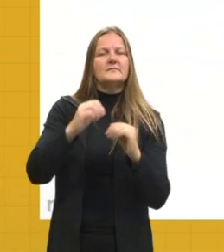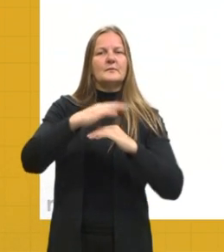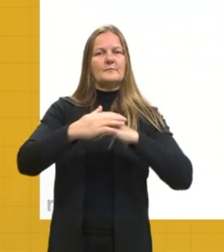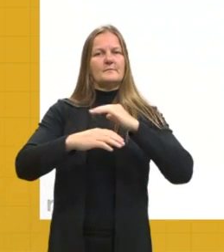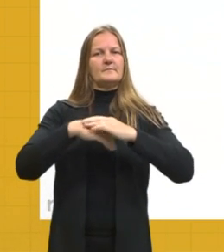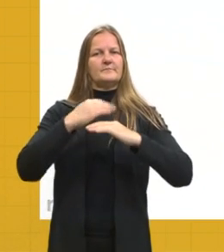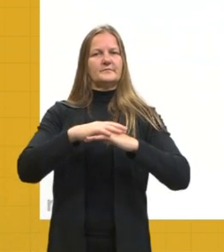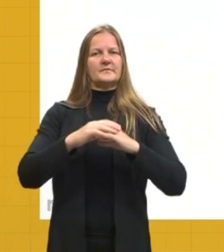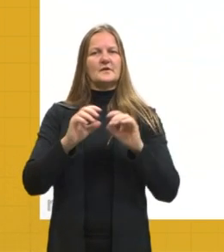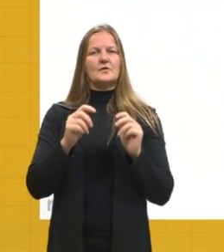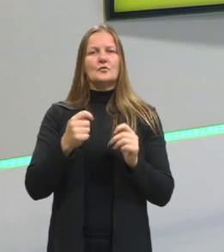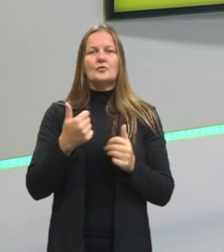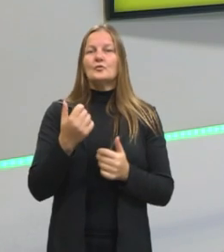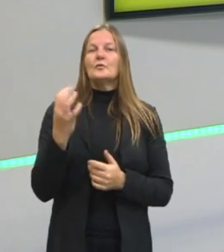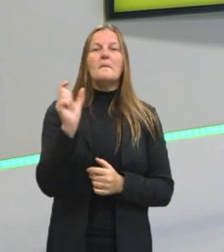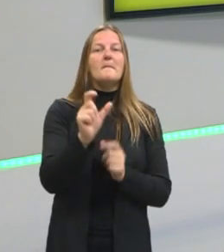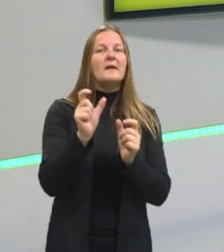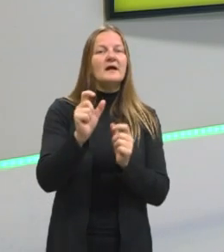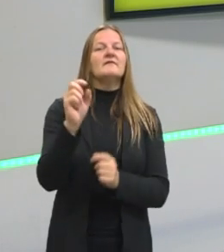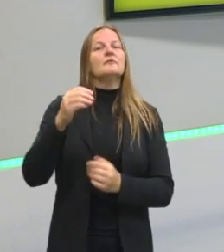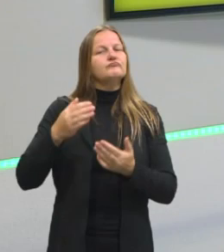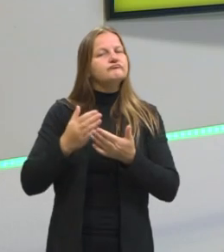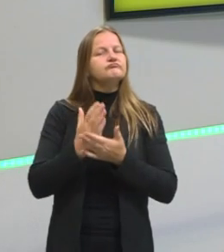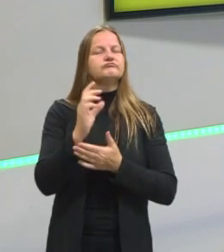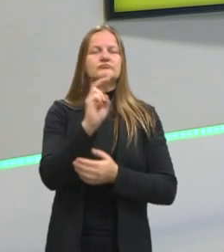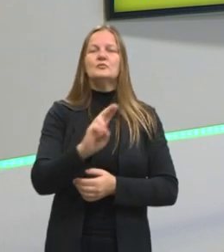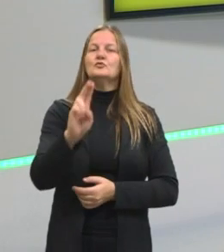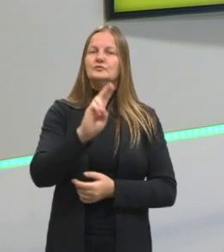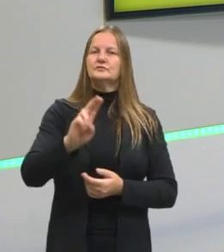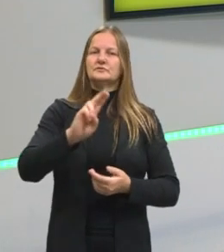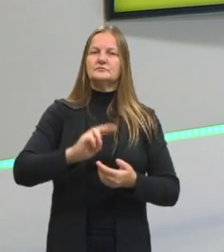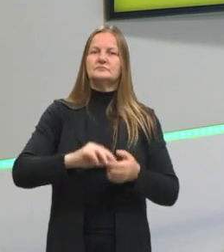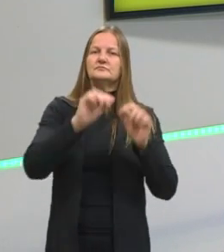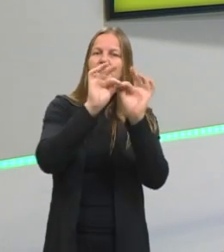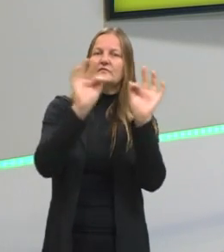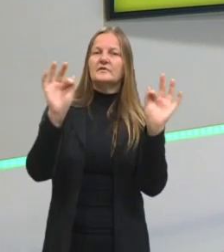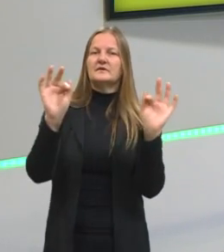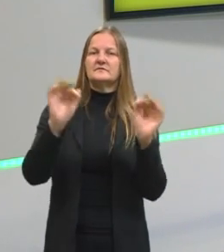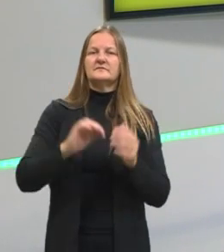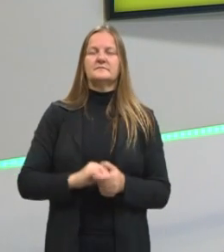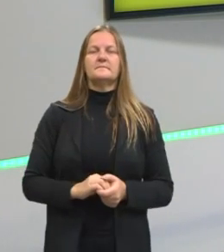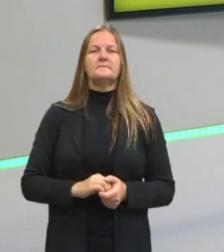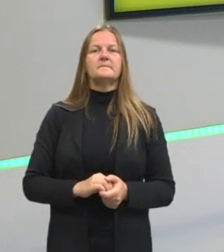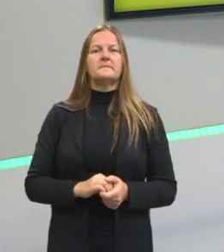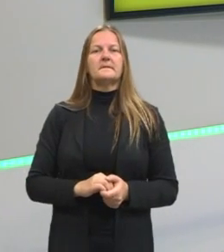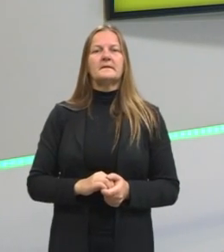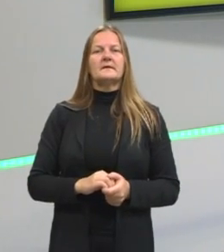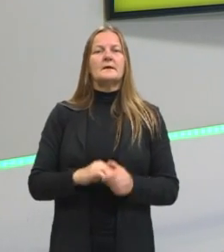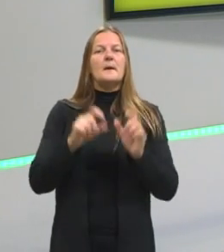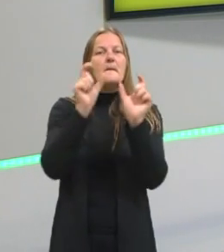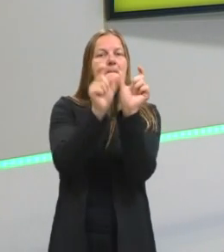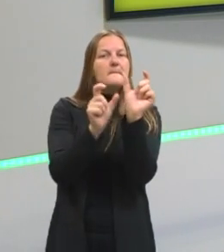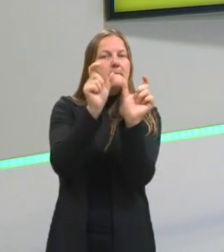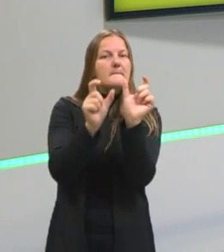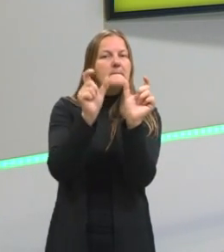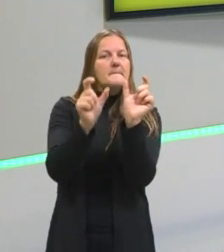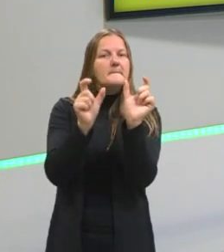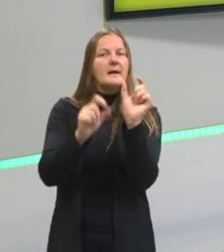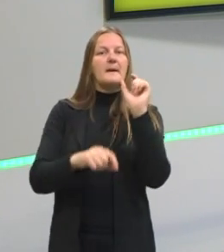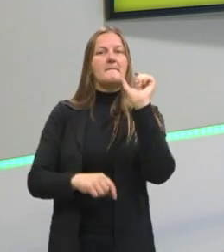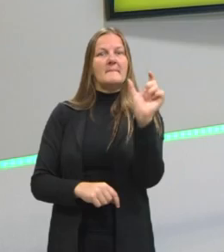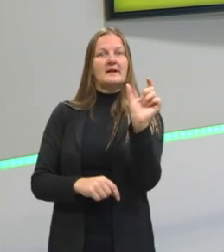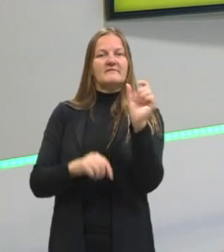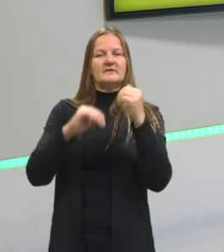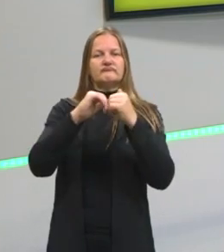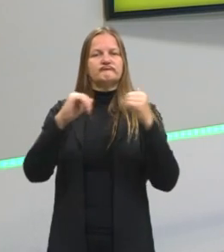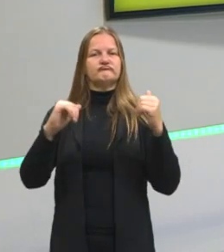pelos quais essas palavras passam. Então, quando a gente está falando em morfologia, gente está falando da palavra